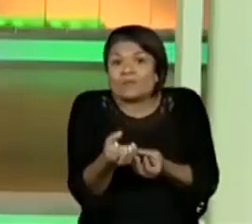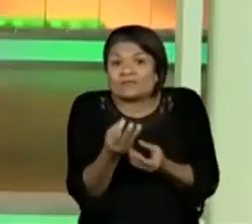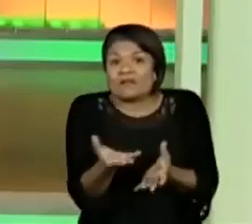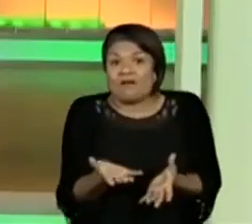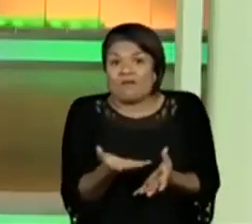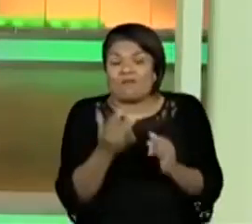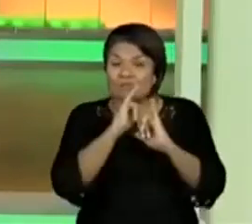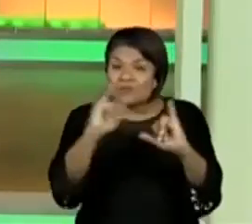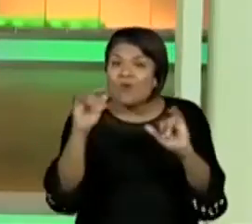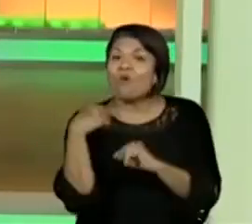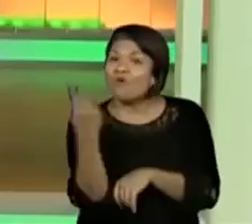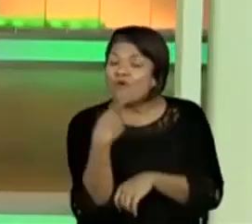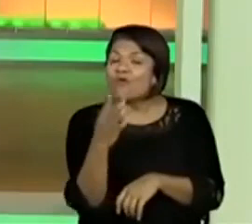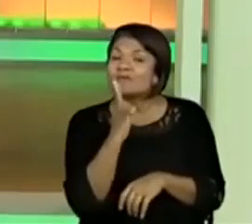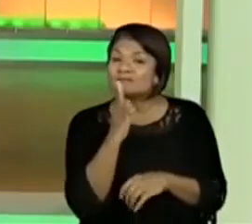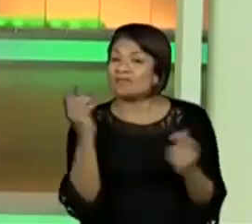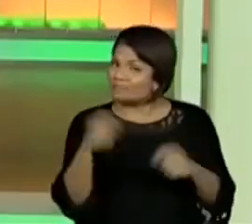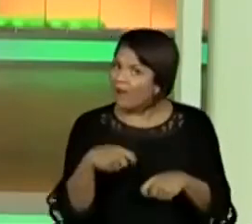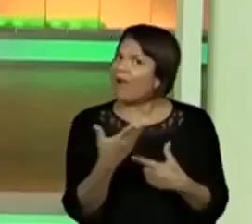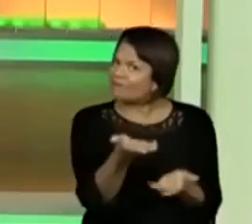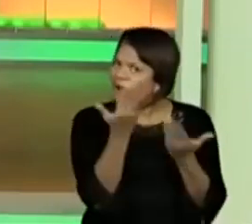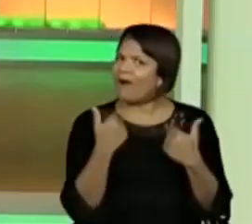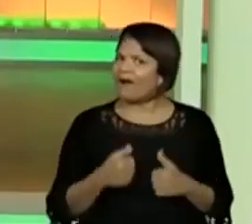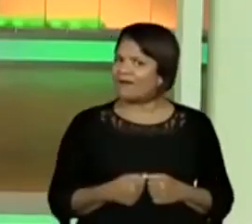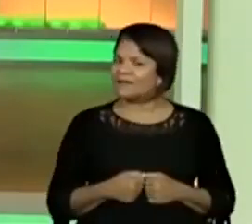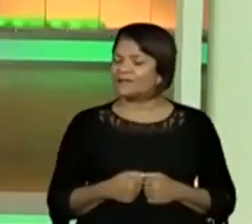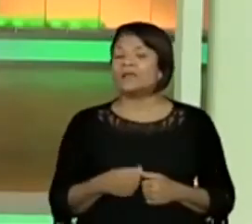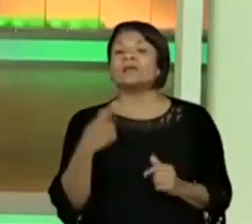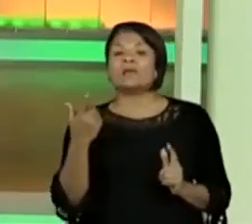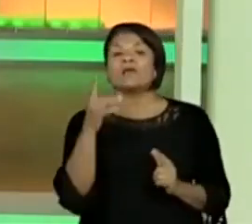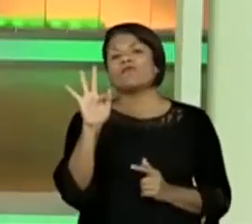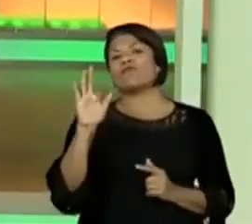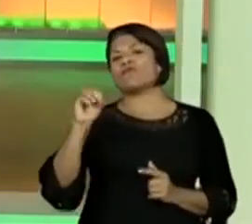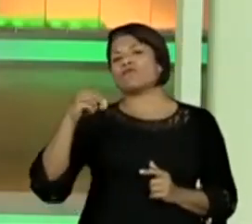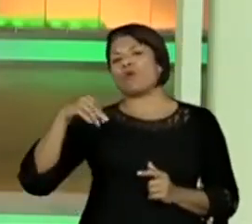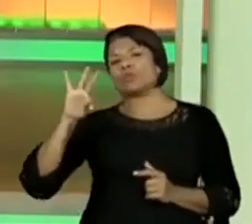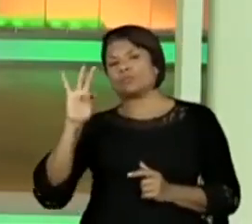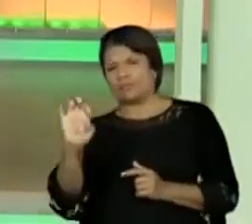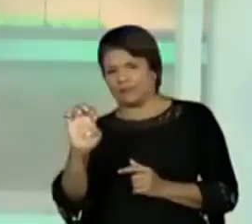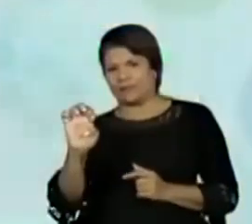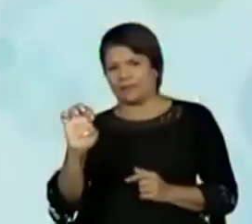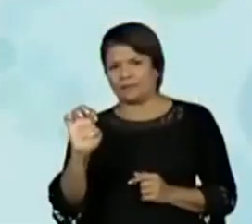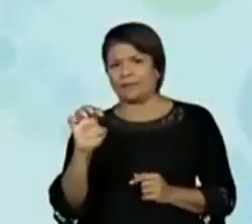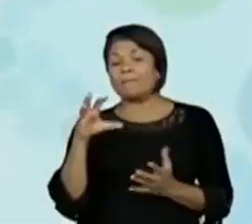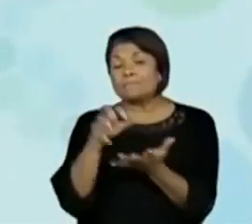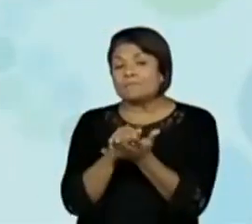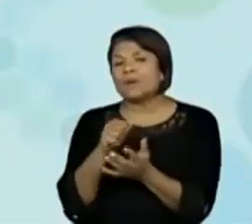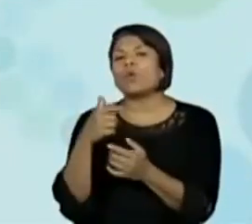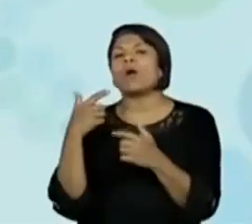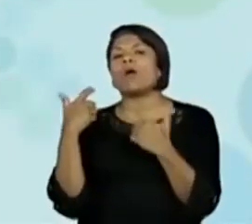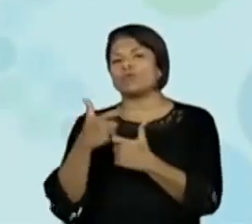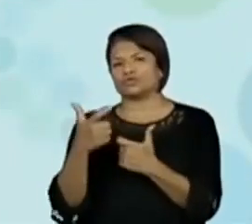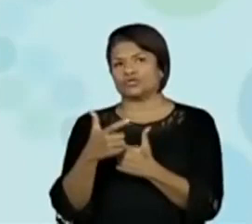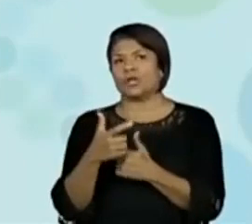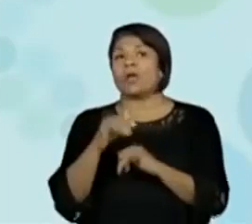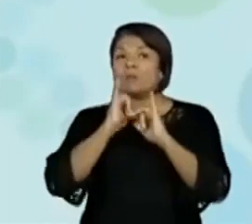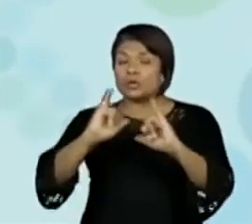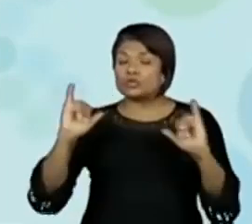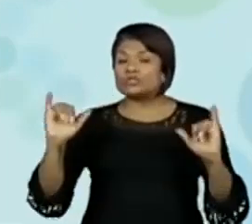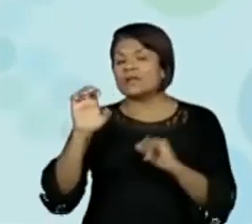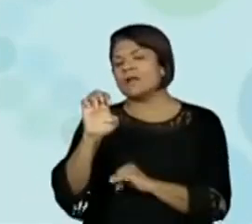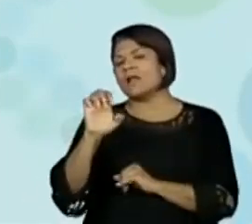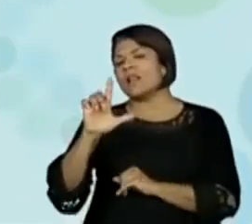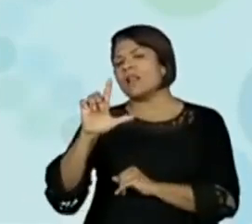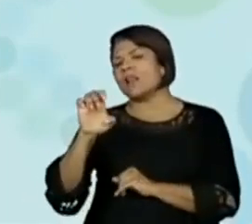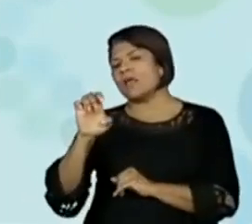mais qual é a possibilidade. E aí vem a fonte, né? Aqui é uma notícia eletrônica. Ó. O que é eletrônica?